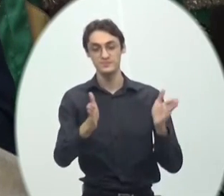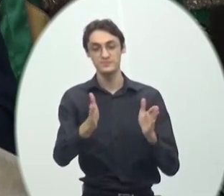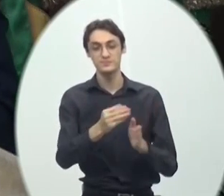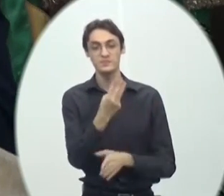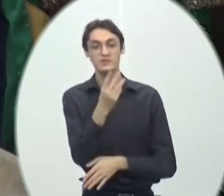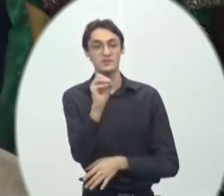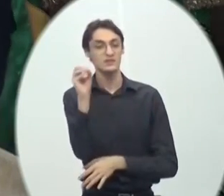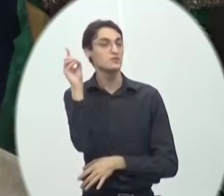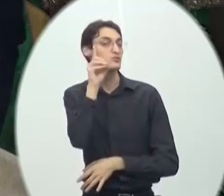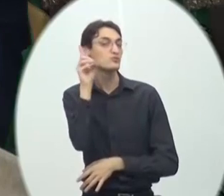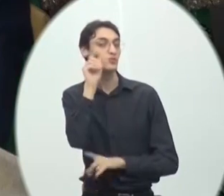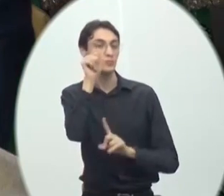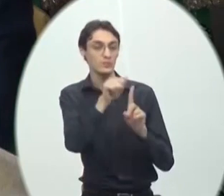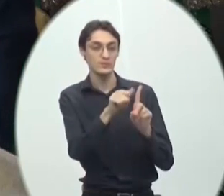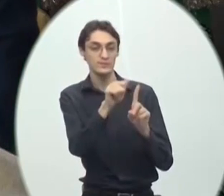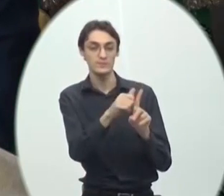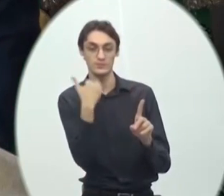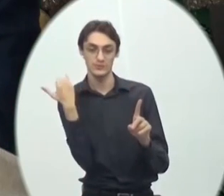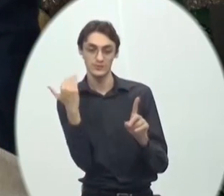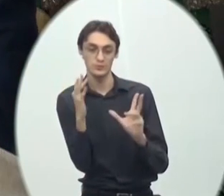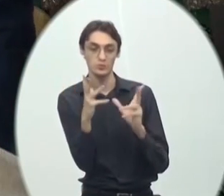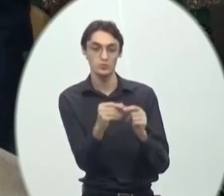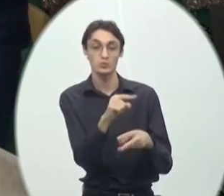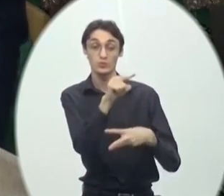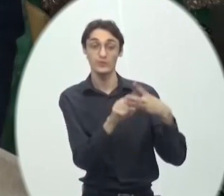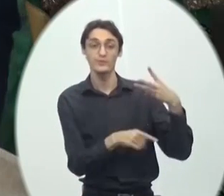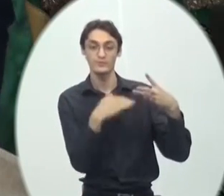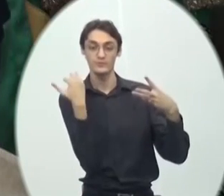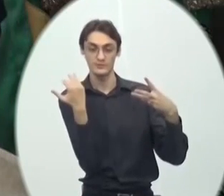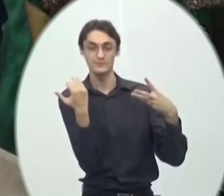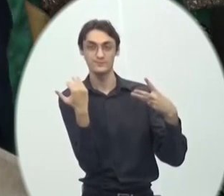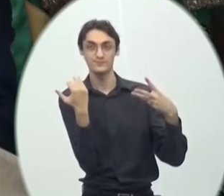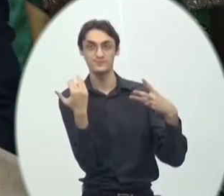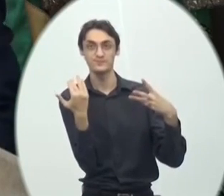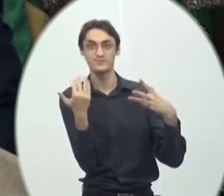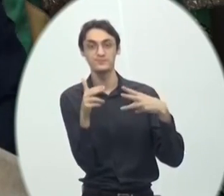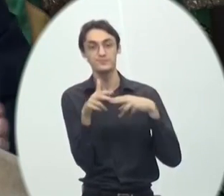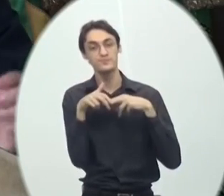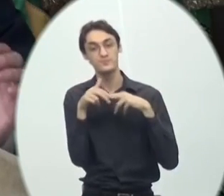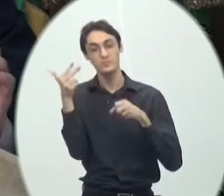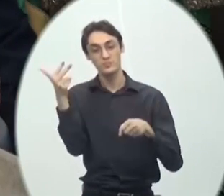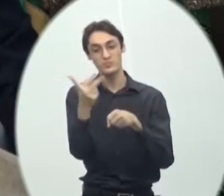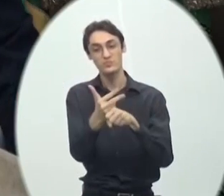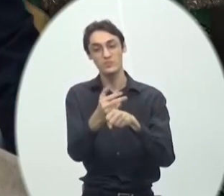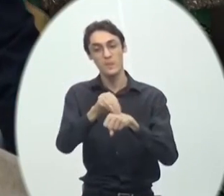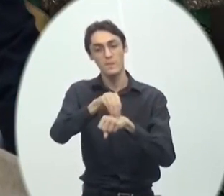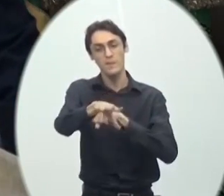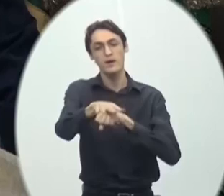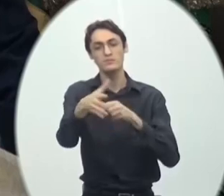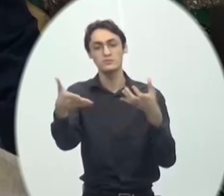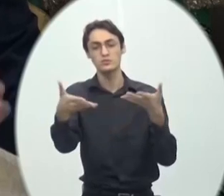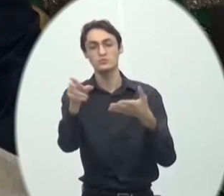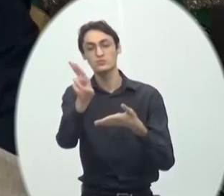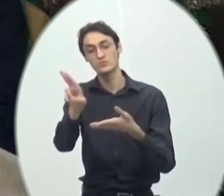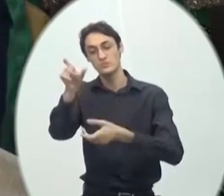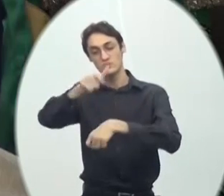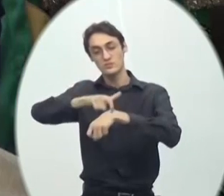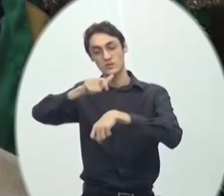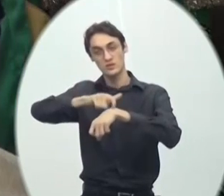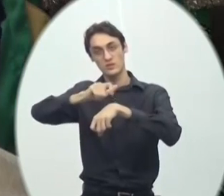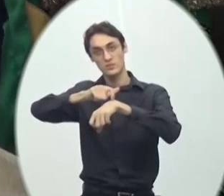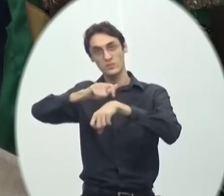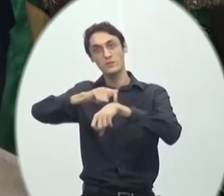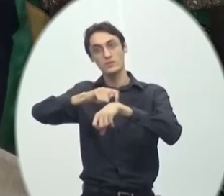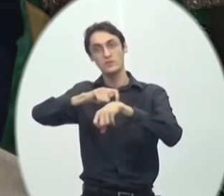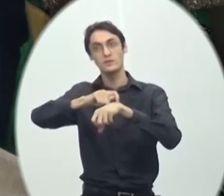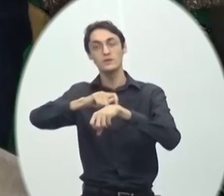30 dias nos deixaram. Preciso manifestar isso, né, usar esse momento,